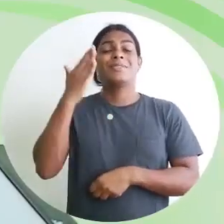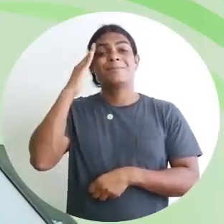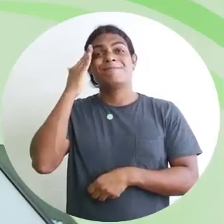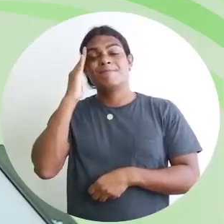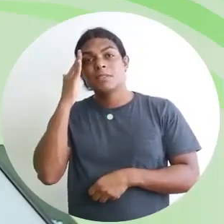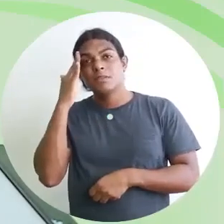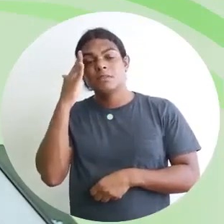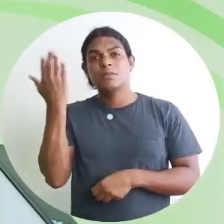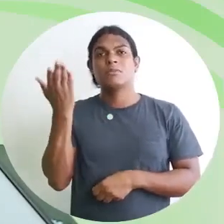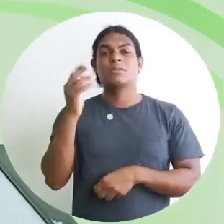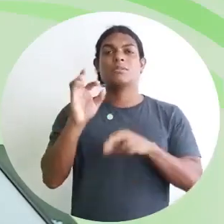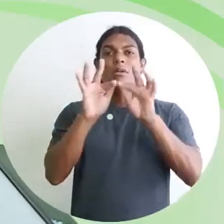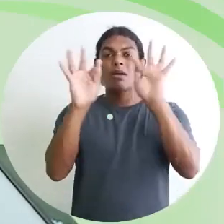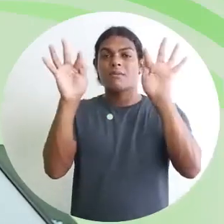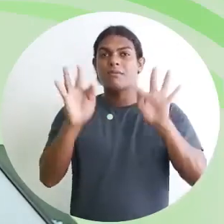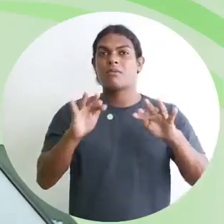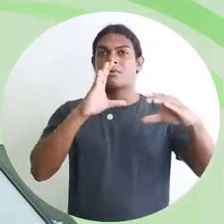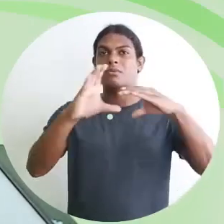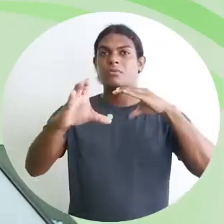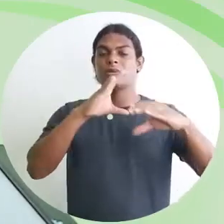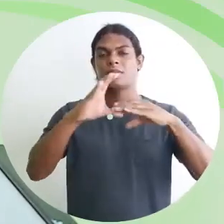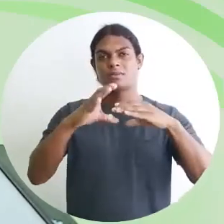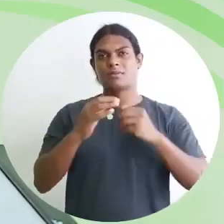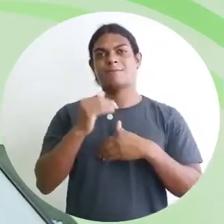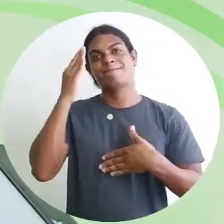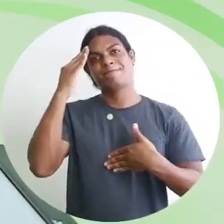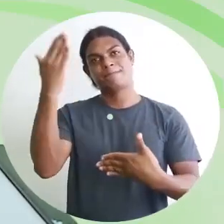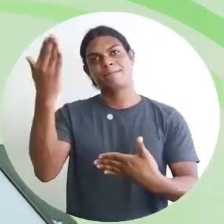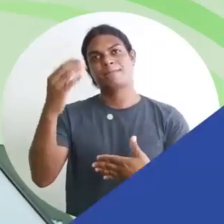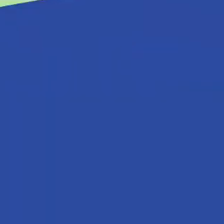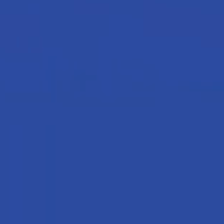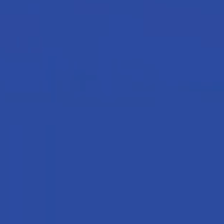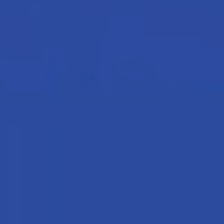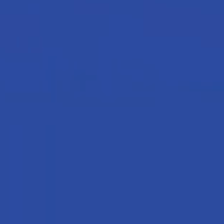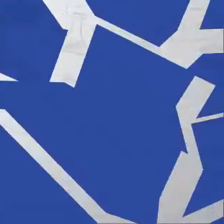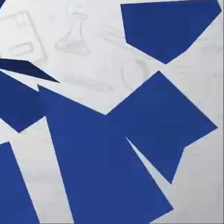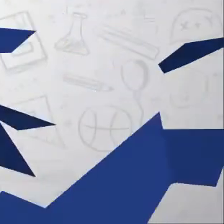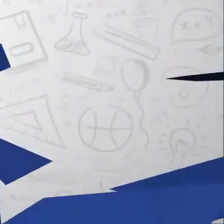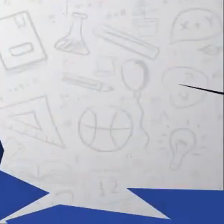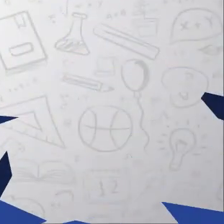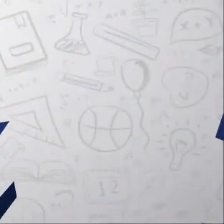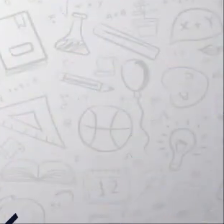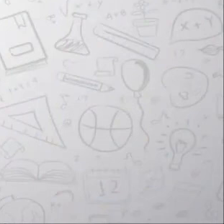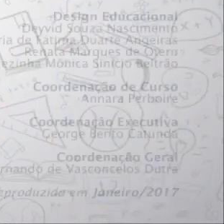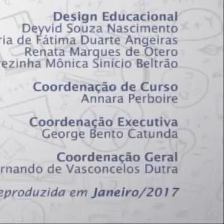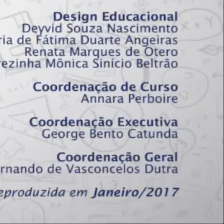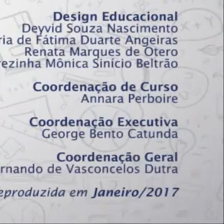comunicação alternativa e te espero na próxima videoaula. Obrigada!